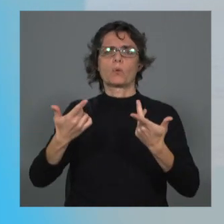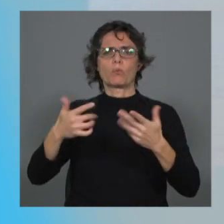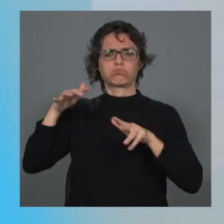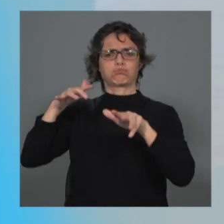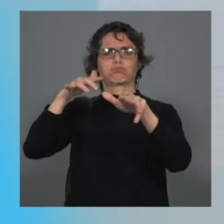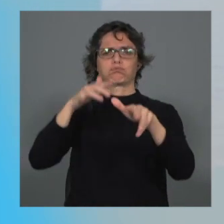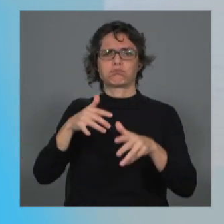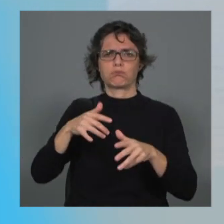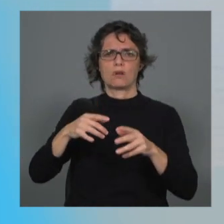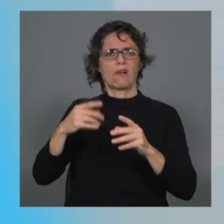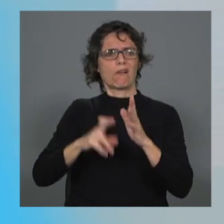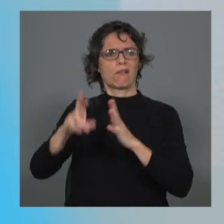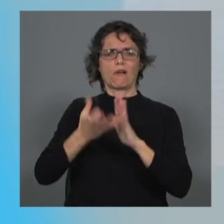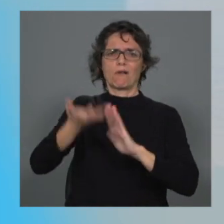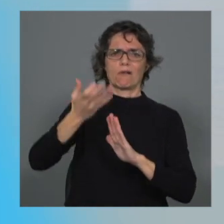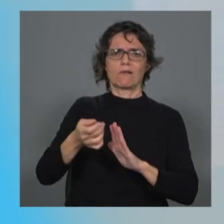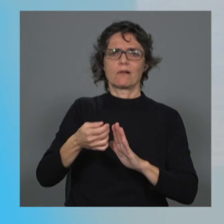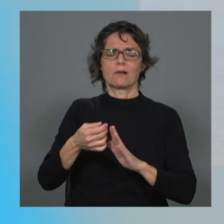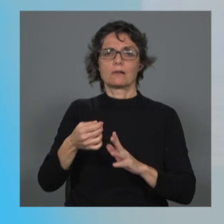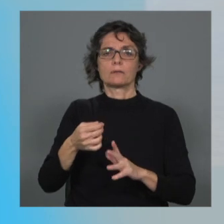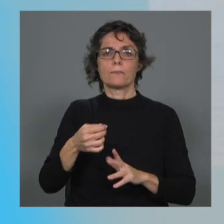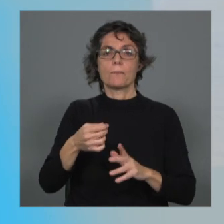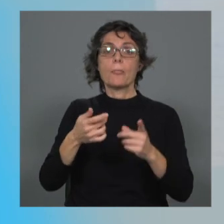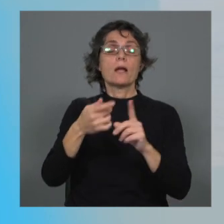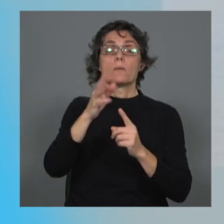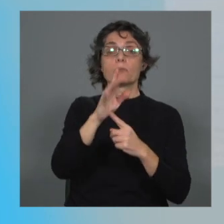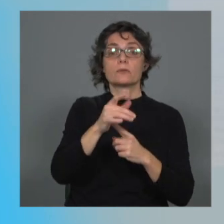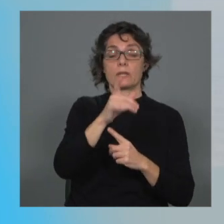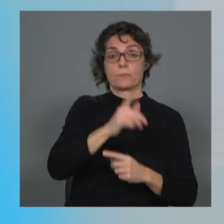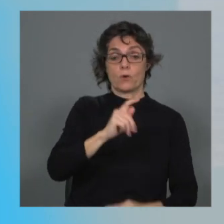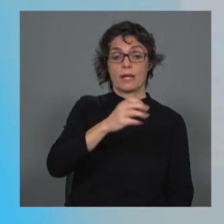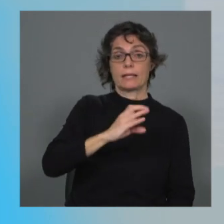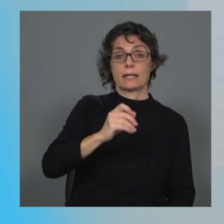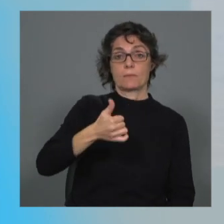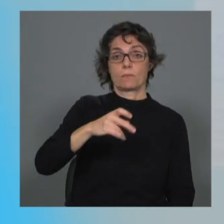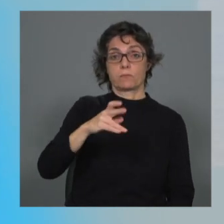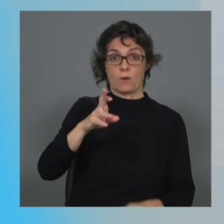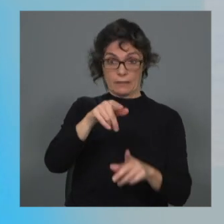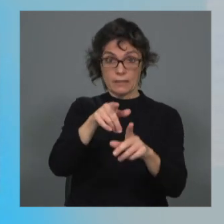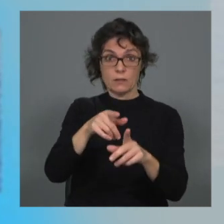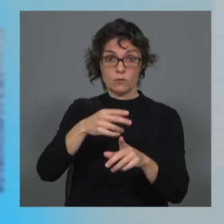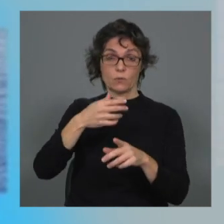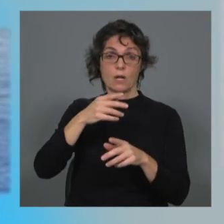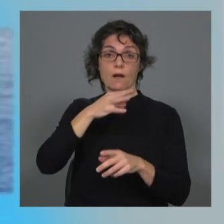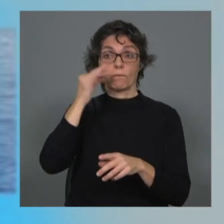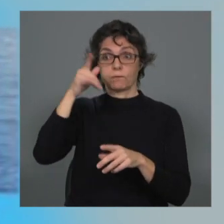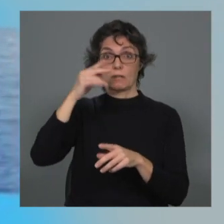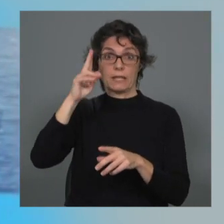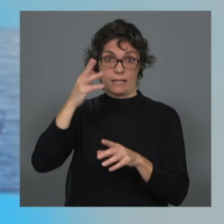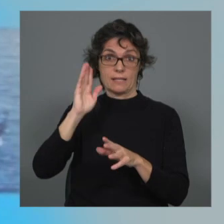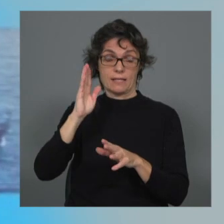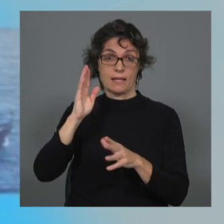mais crescimento. Edgar Morin, que fez 100 anos há poucos meses,